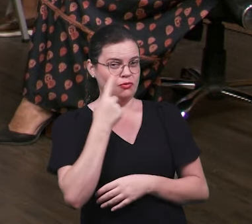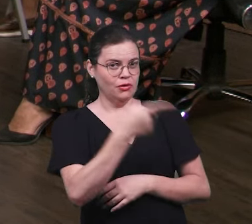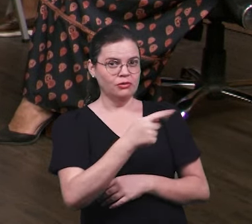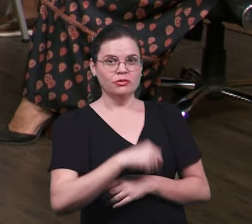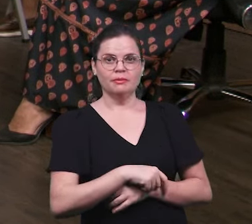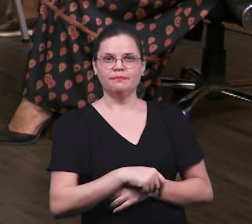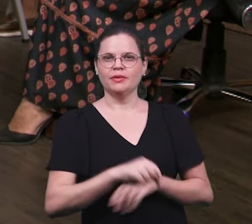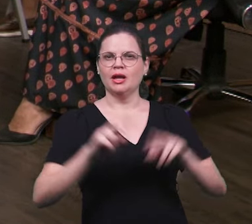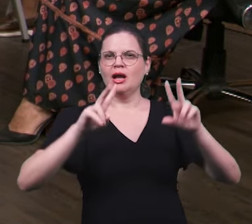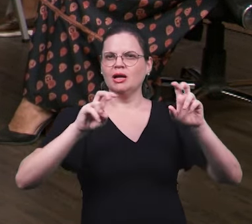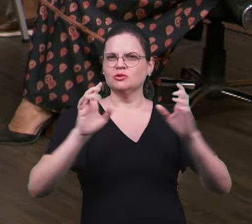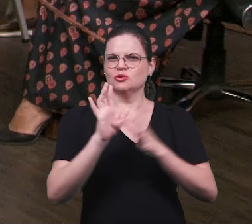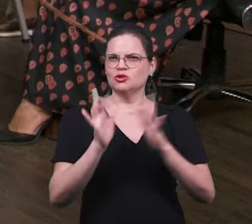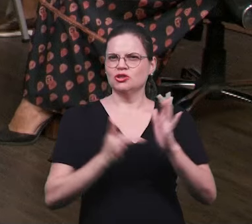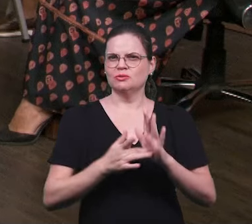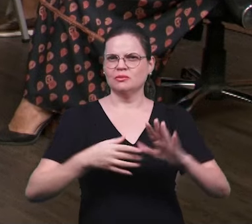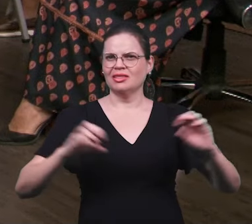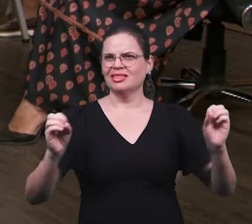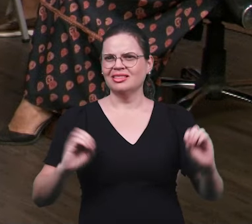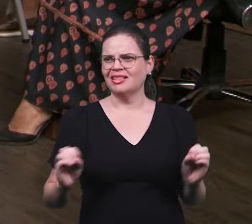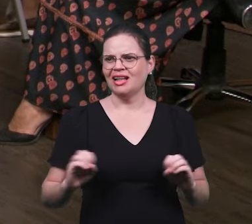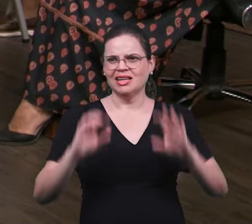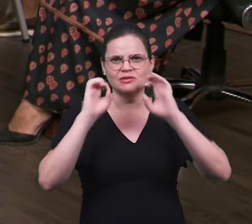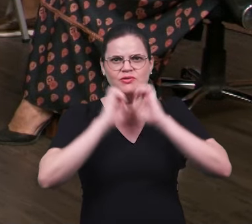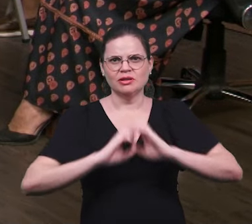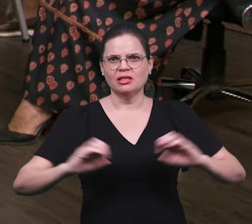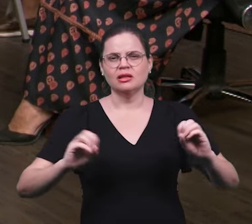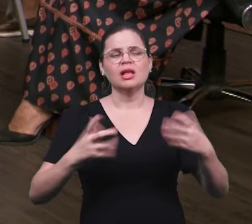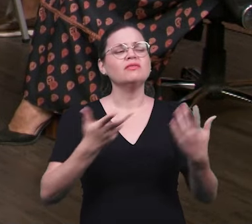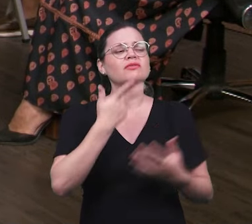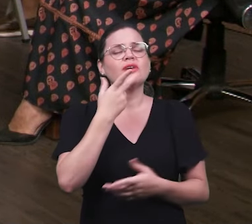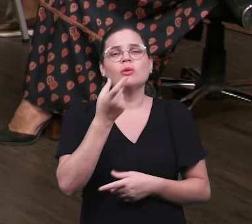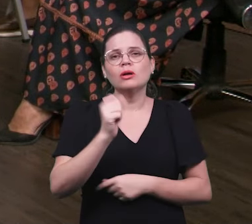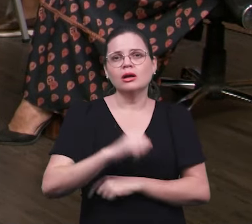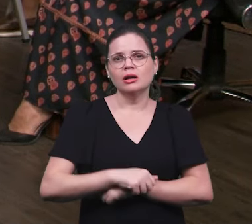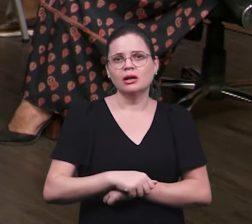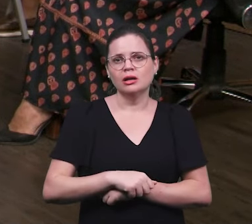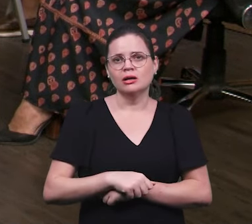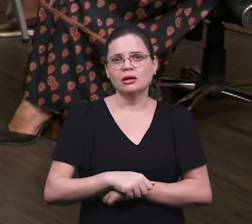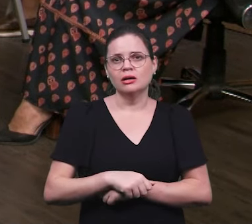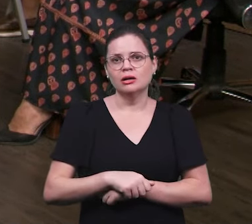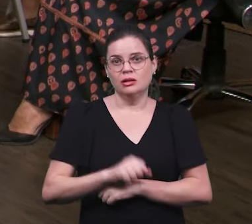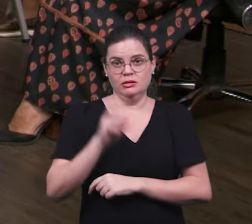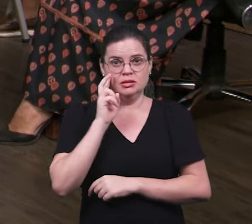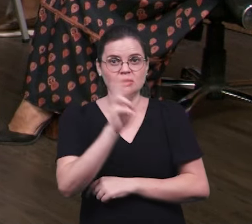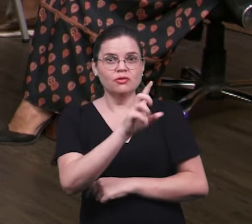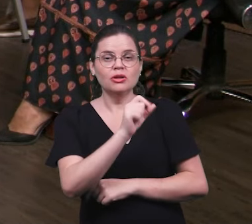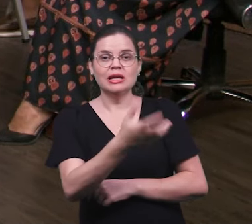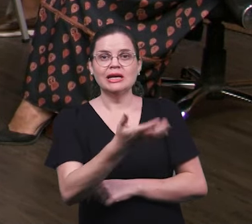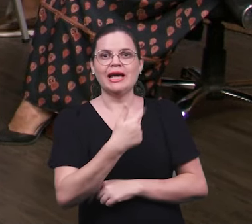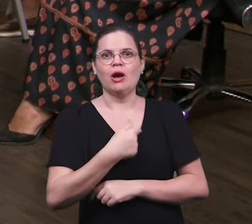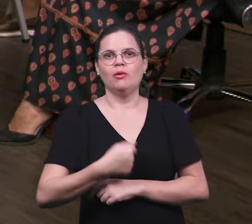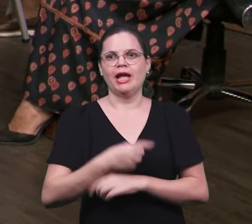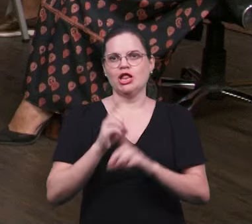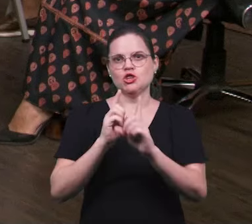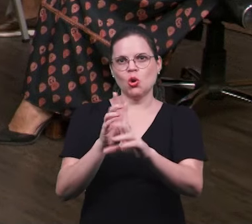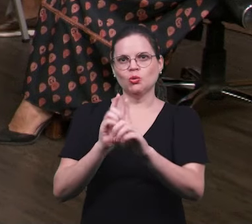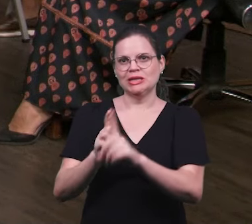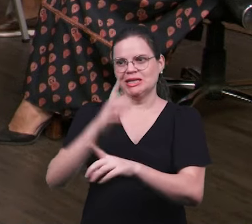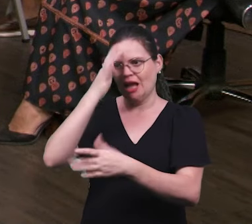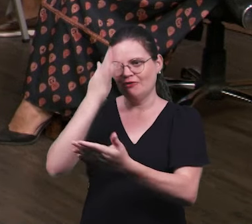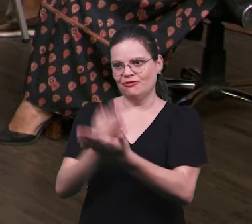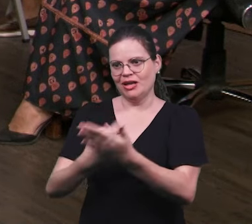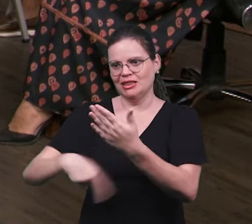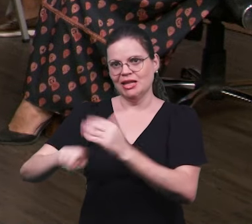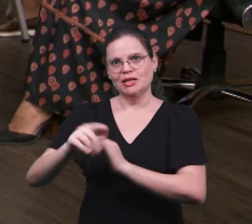e você não vê ele falando de Jesus, você não vê ele evangelizando ninguém, porque ele não tem o que falar. Você vê ele querendo tirar, destruir a fé